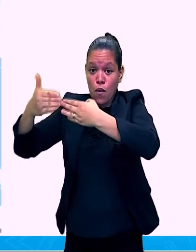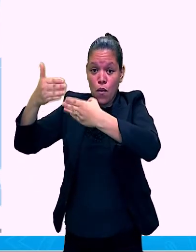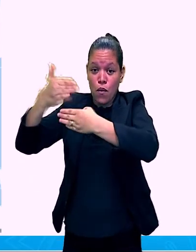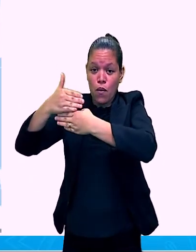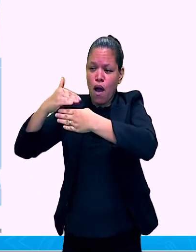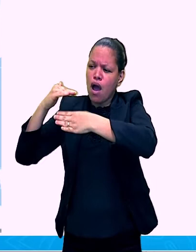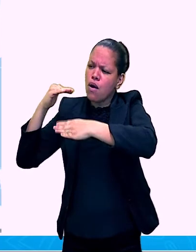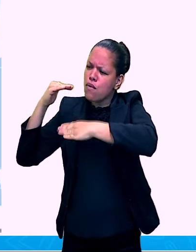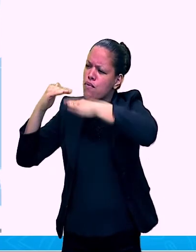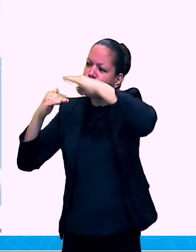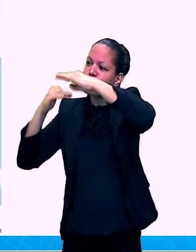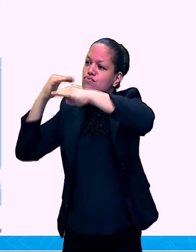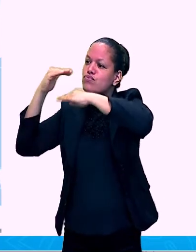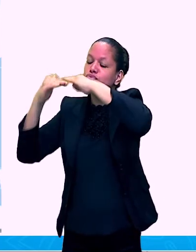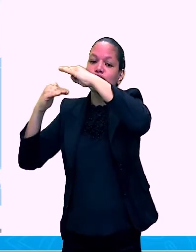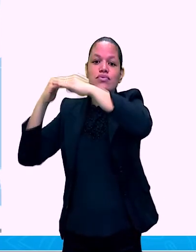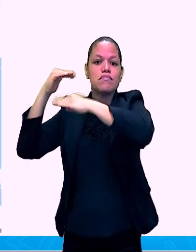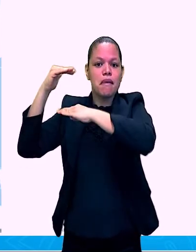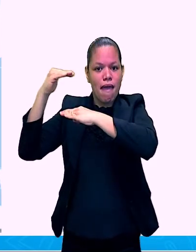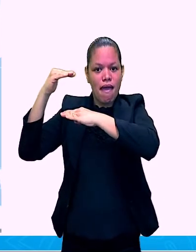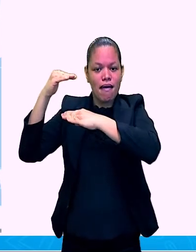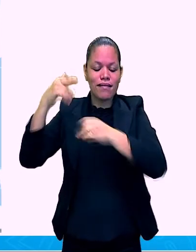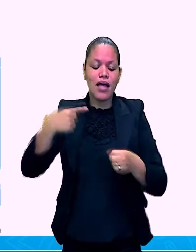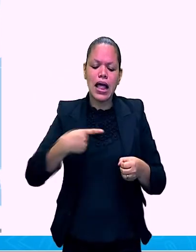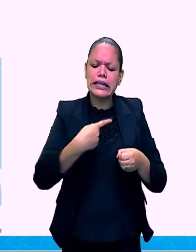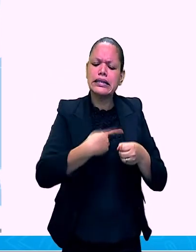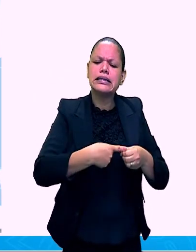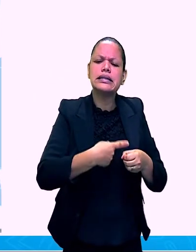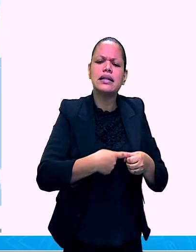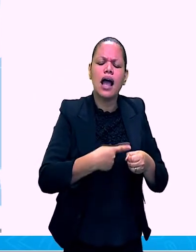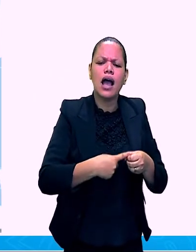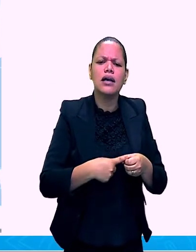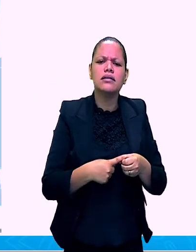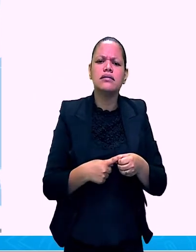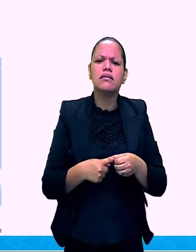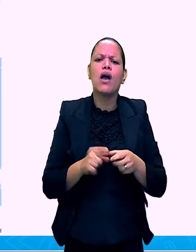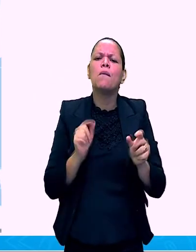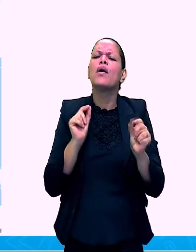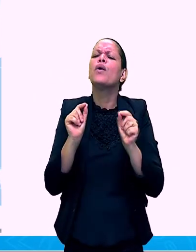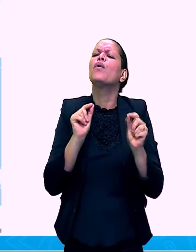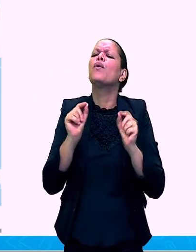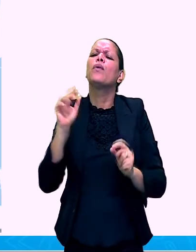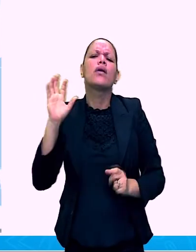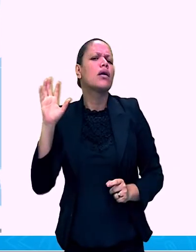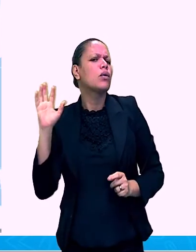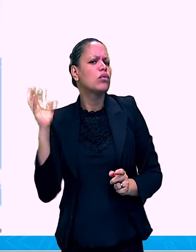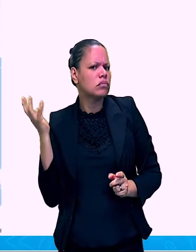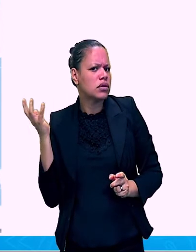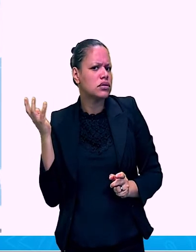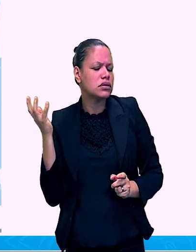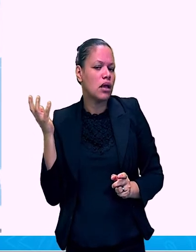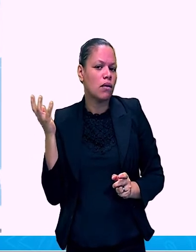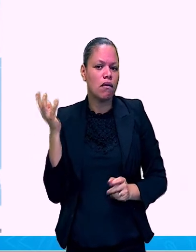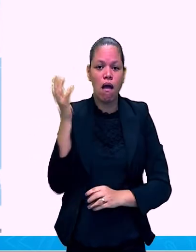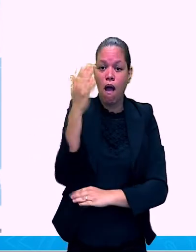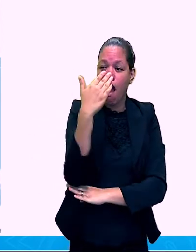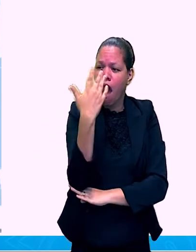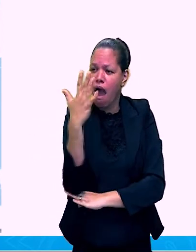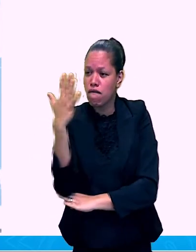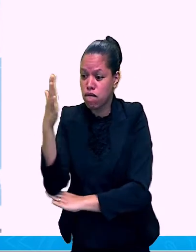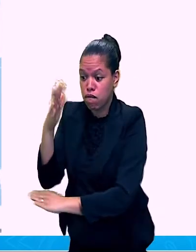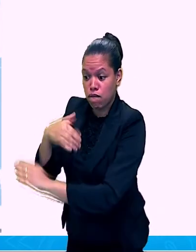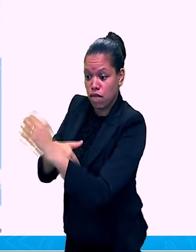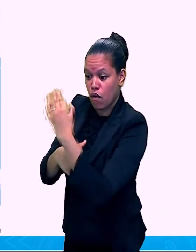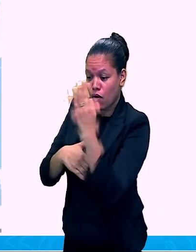certo? E para isso, o que aconteceu? Eles tiram parte da floresta, parte da